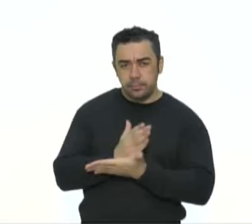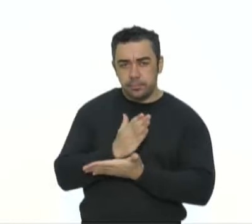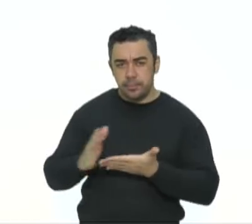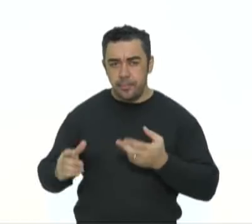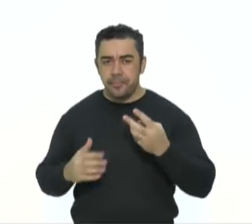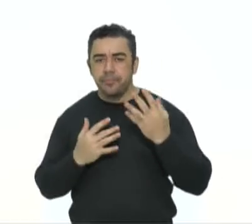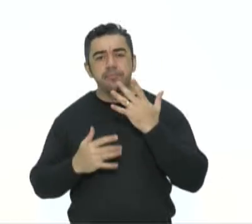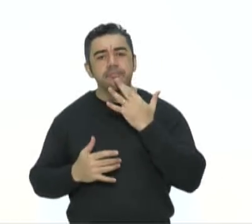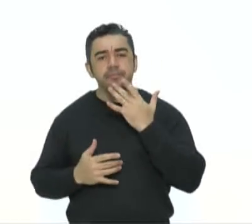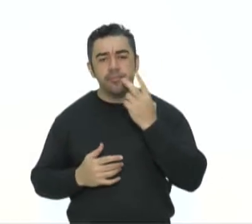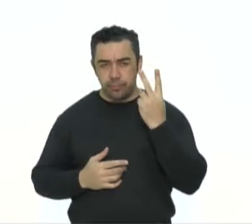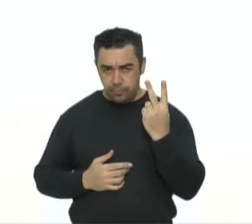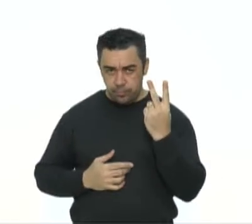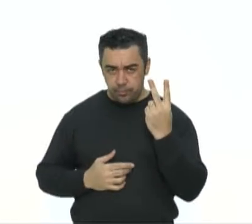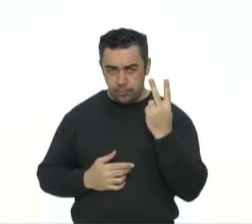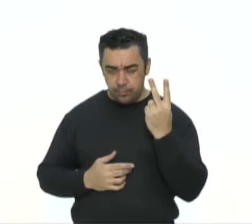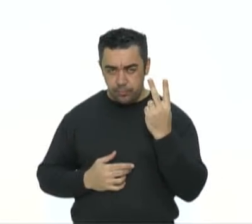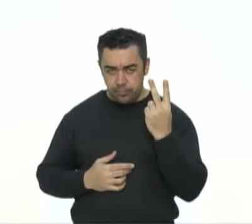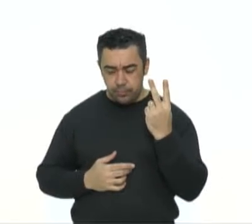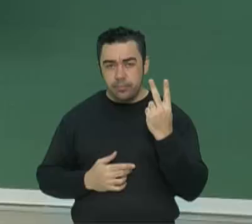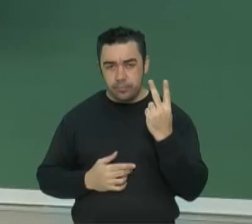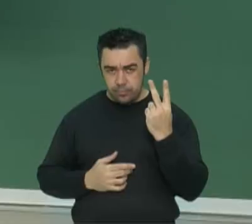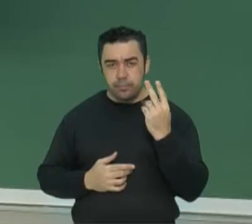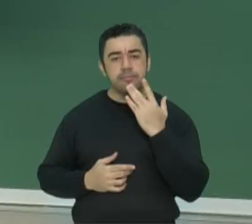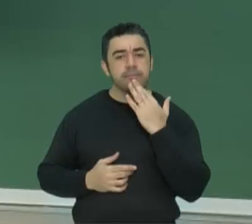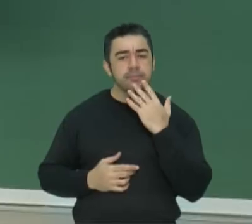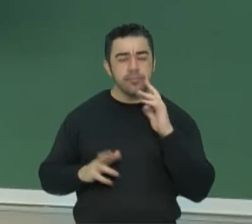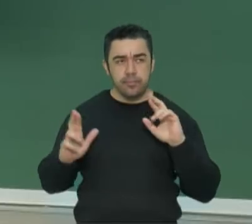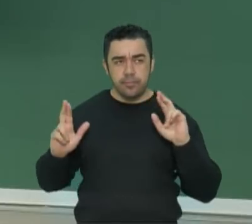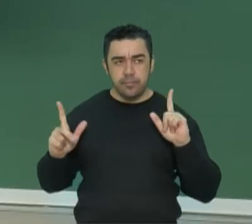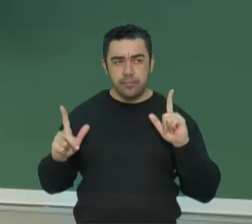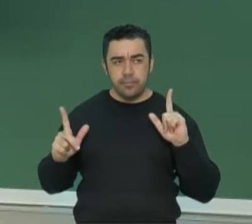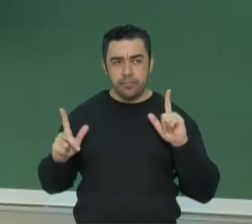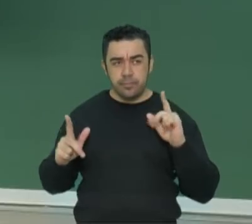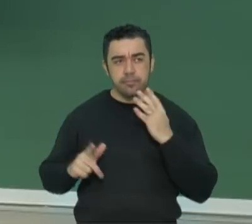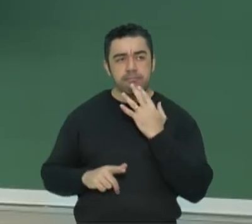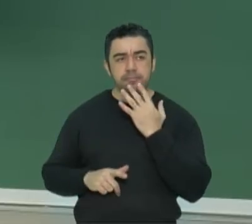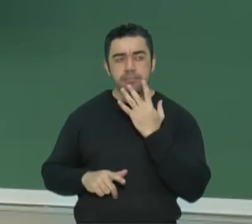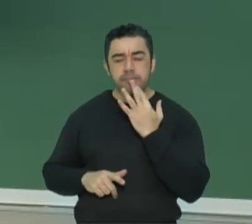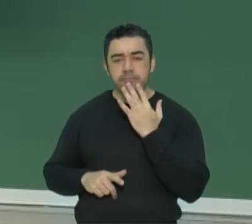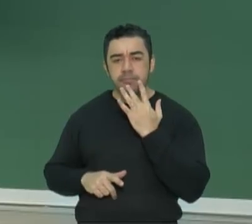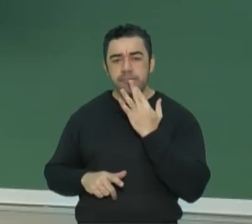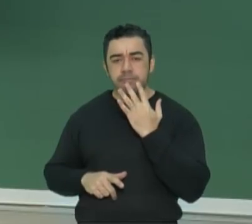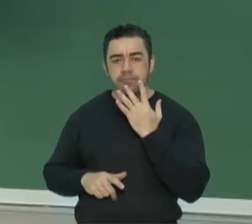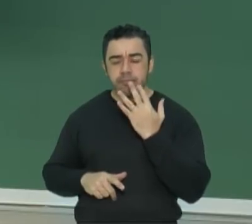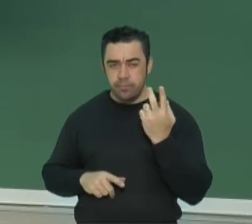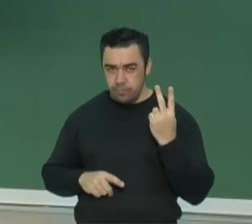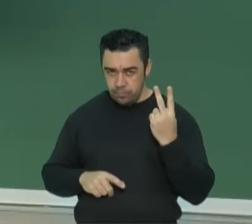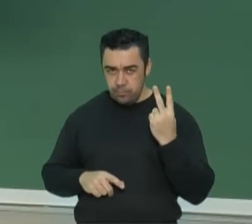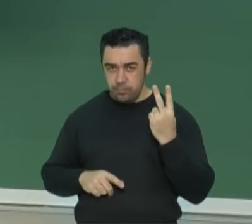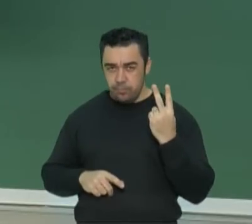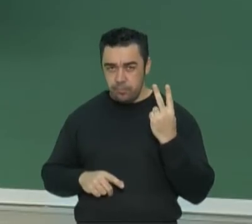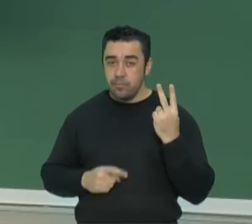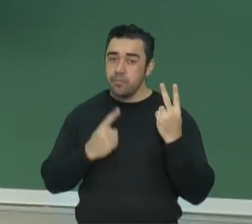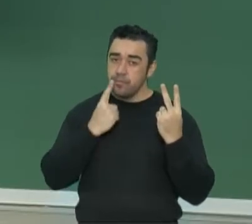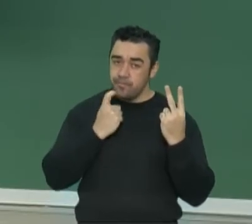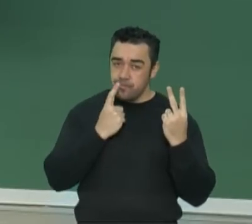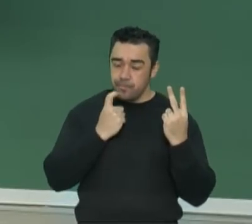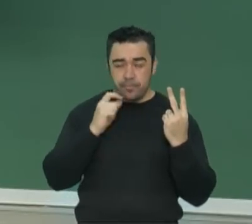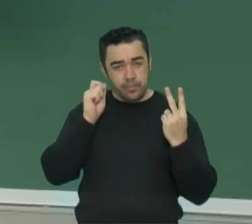duas cores, basicamente duas cores com tons diferentes, mas tem um mundo dividido em duas